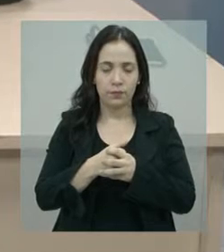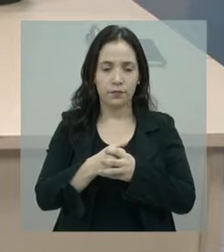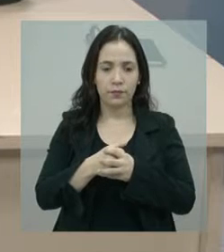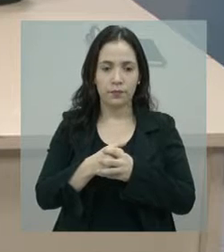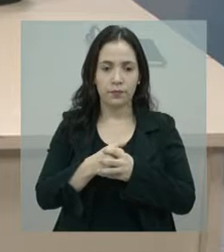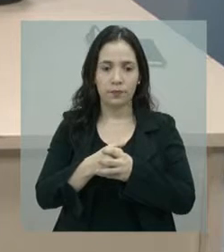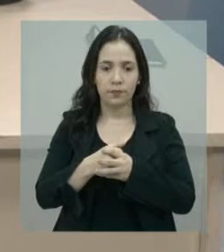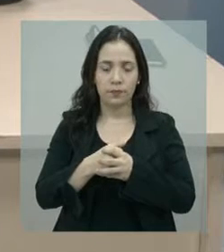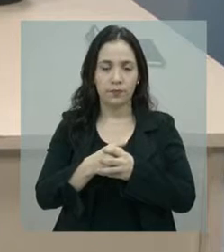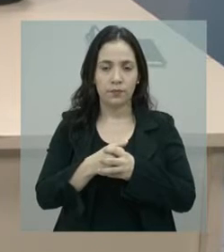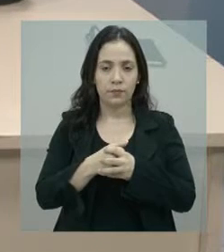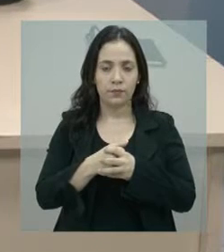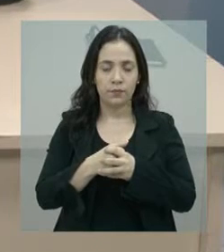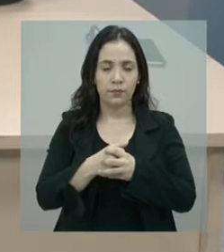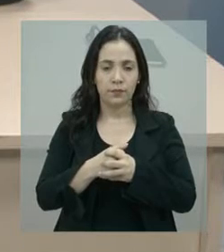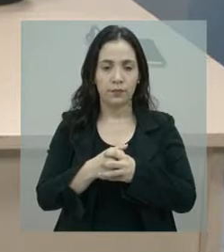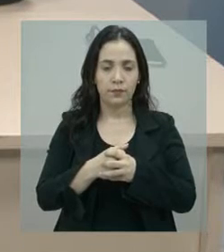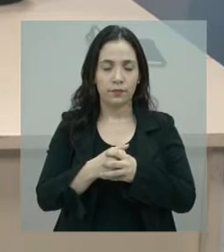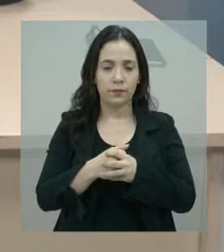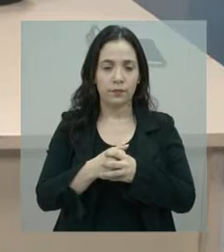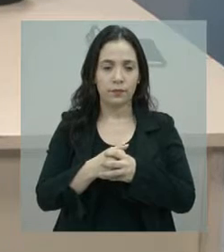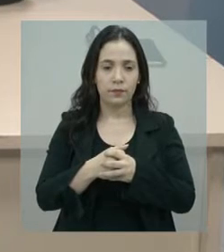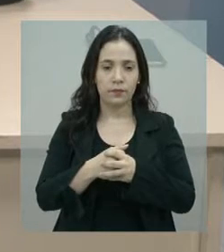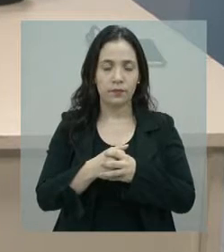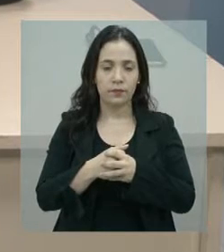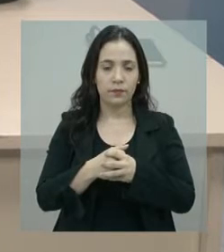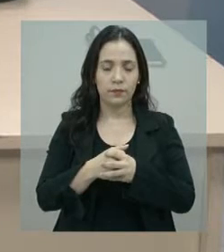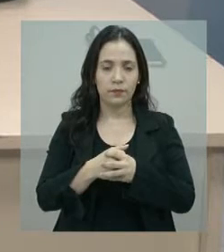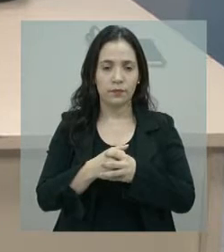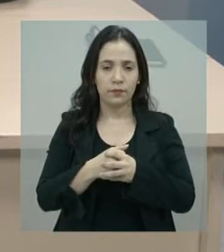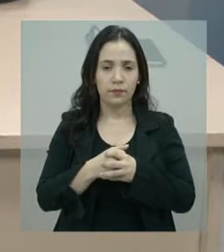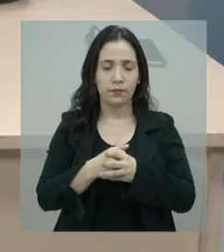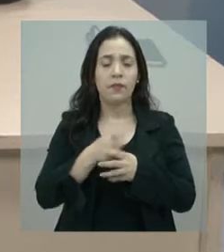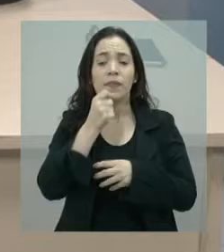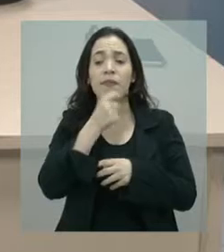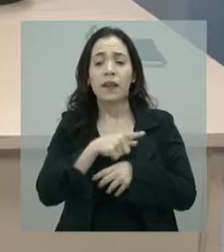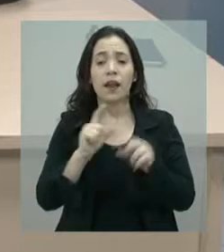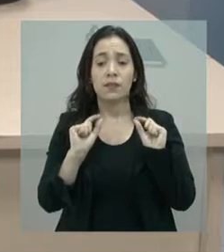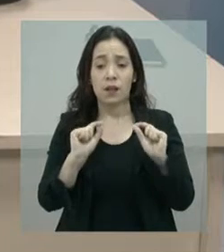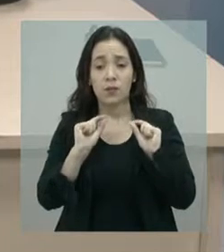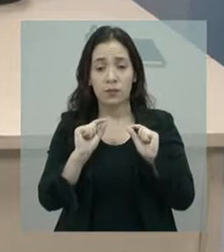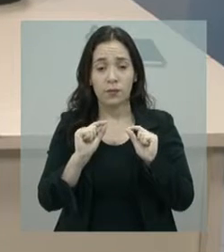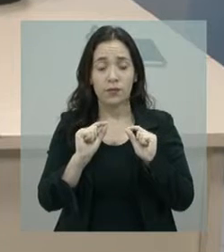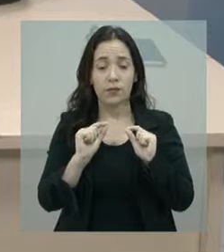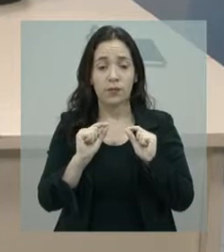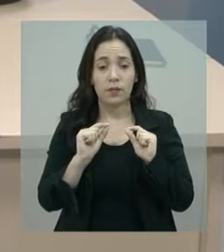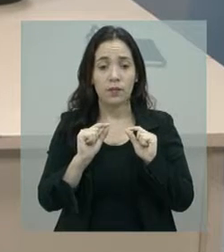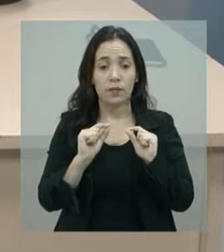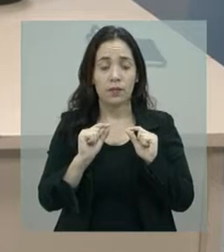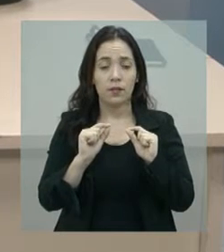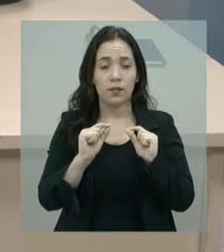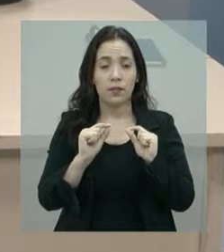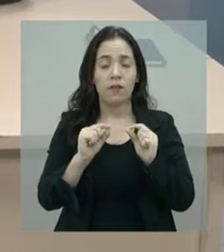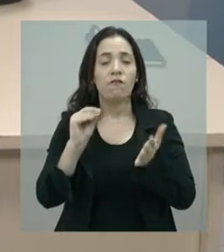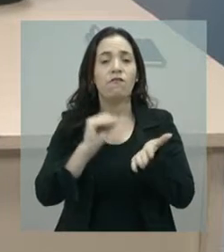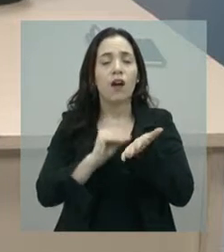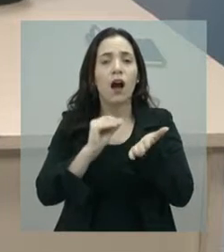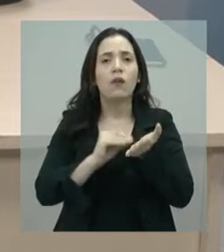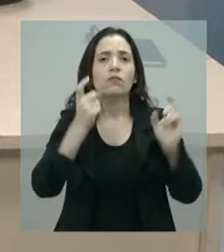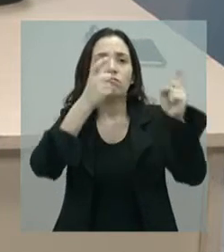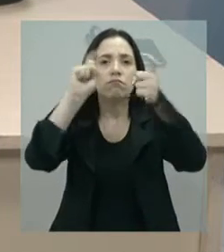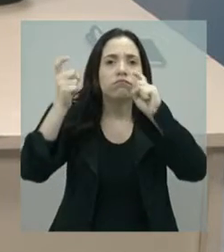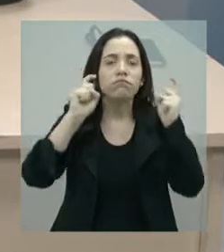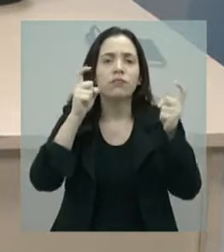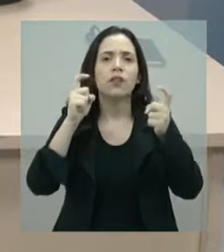Na época ele era deputado. Né? Federal também. Eu acho engraçado, sabe? É que ninguém aprofunda nessa discussão que